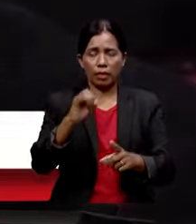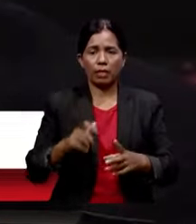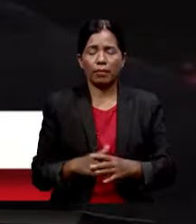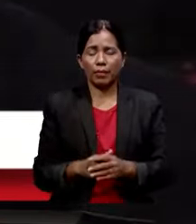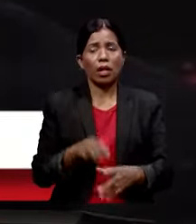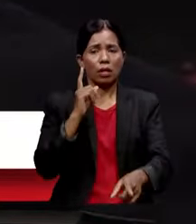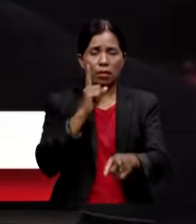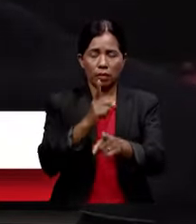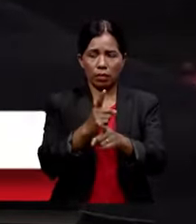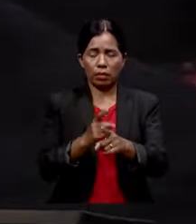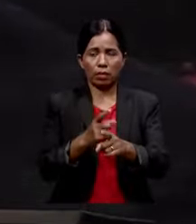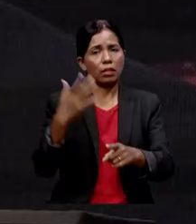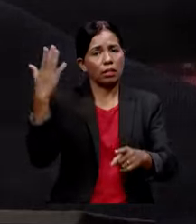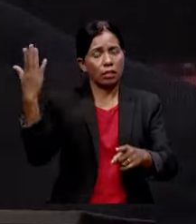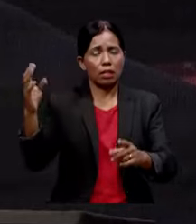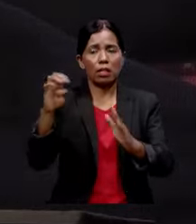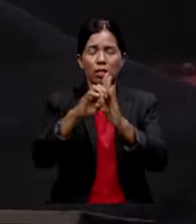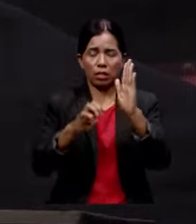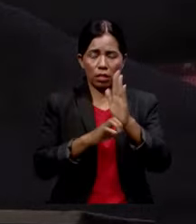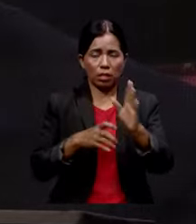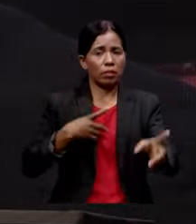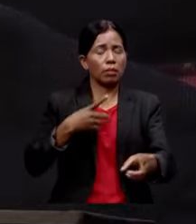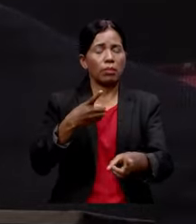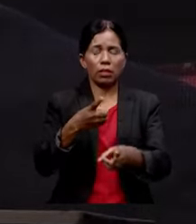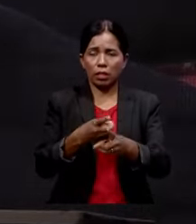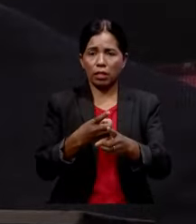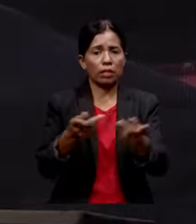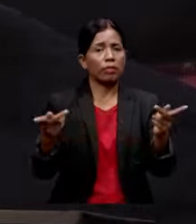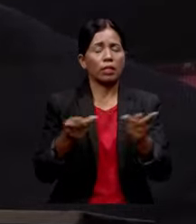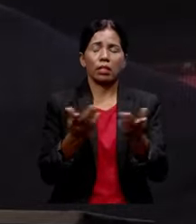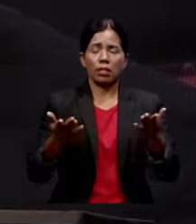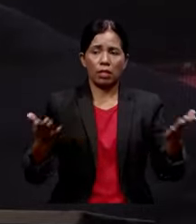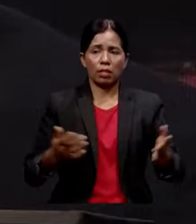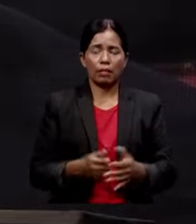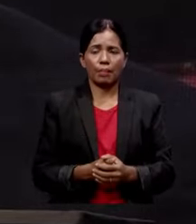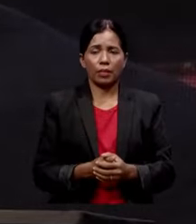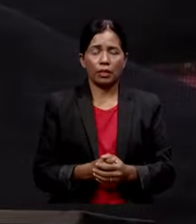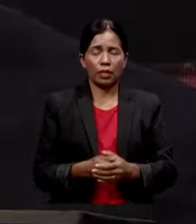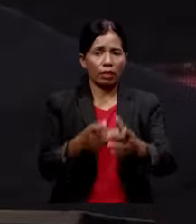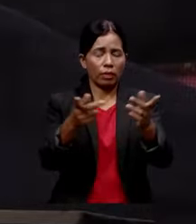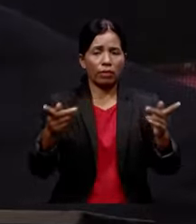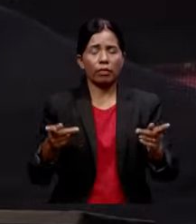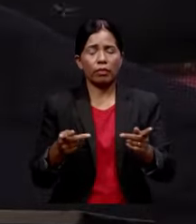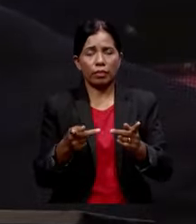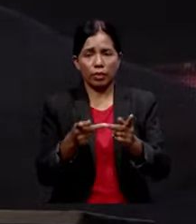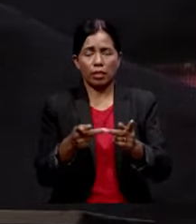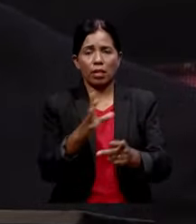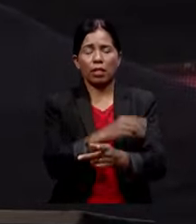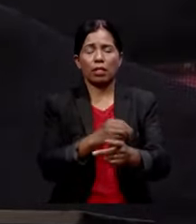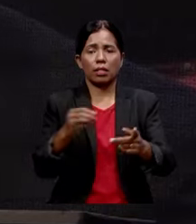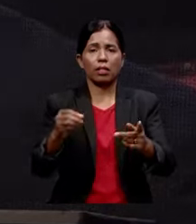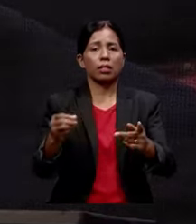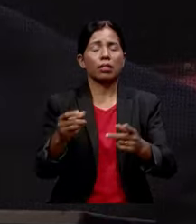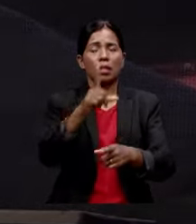Los Uni, e Estado Democrático e na Benavidez. Imprensa sai fator importante para